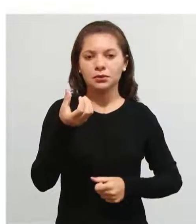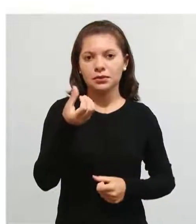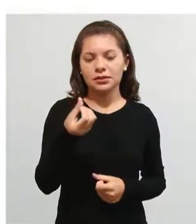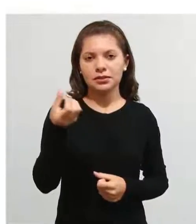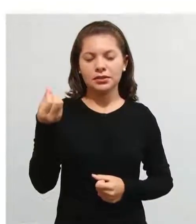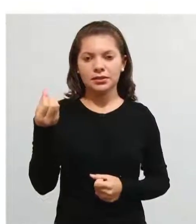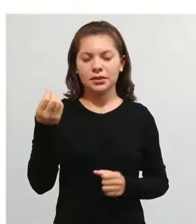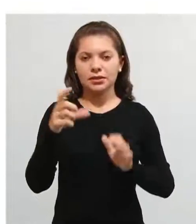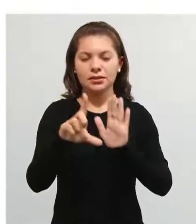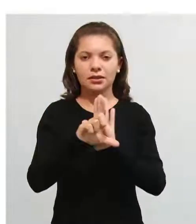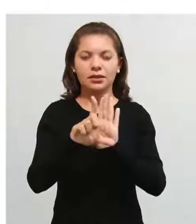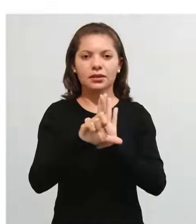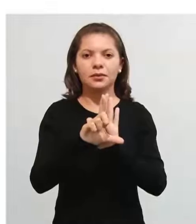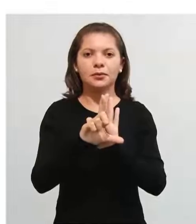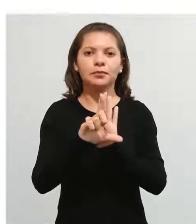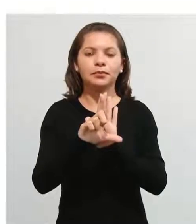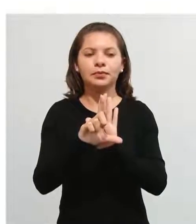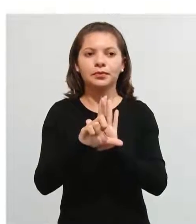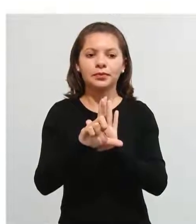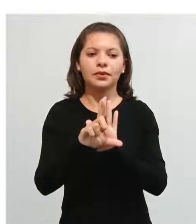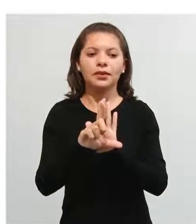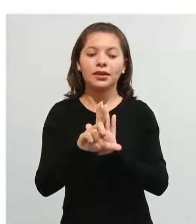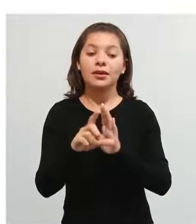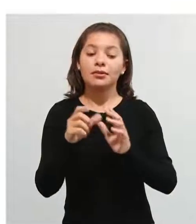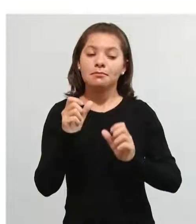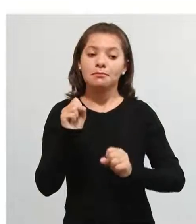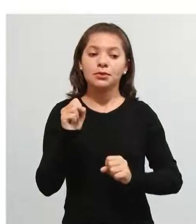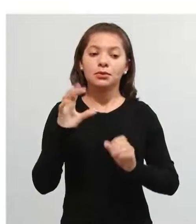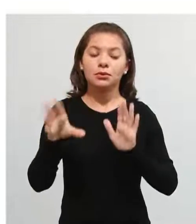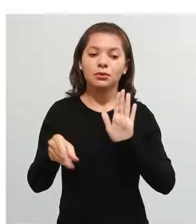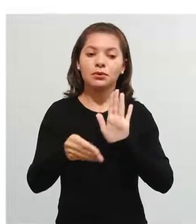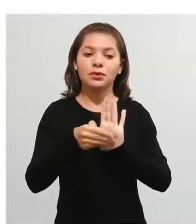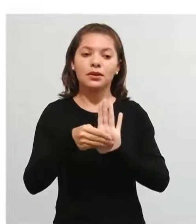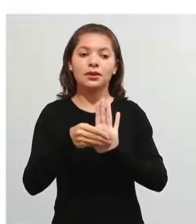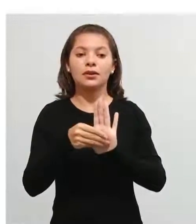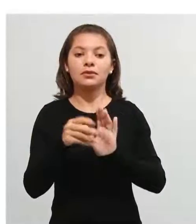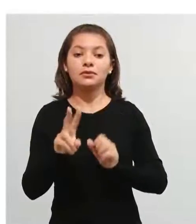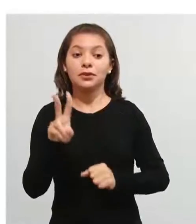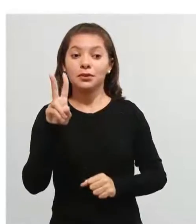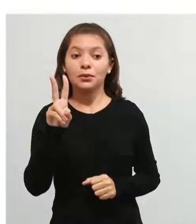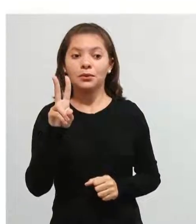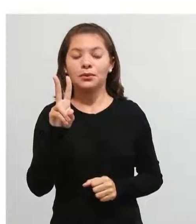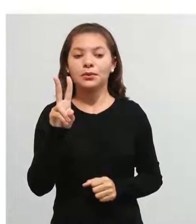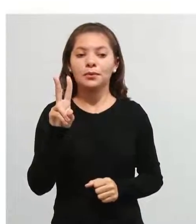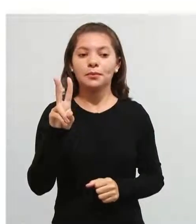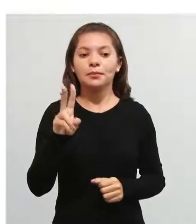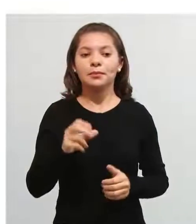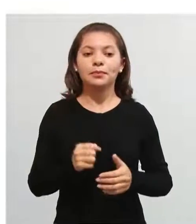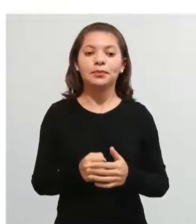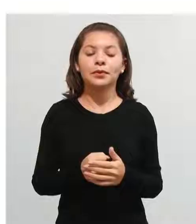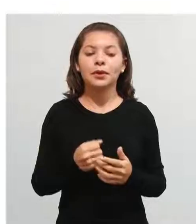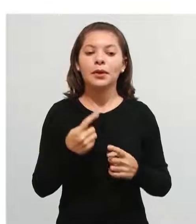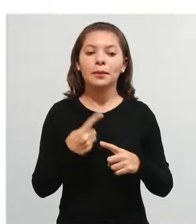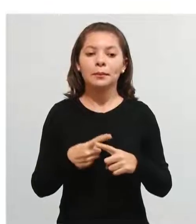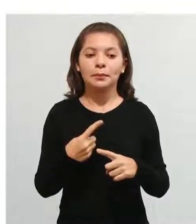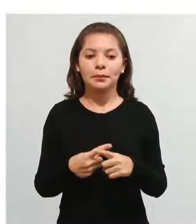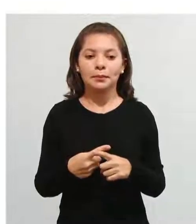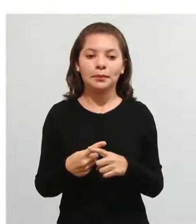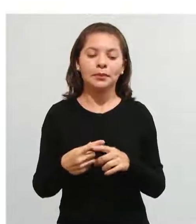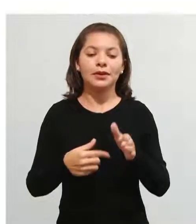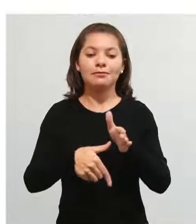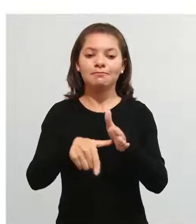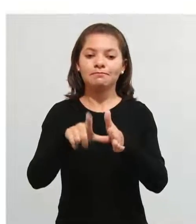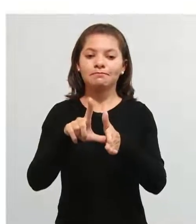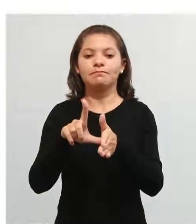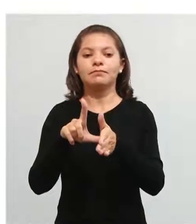nosso legislador achou por bem colocar ou cujo valor nela se possa exprimir, justamente prevendo essa